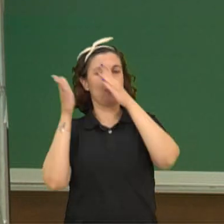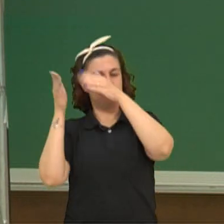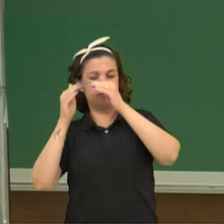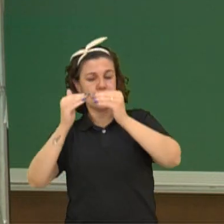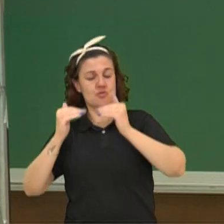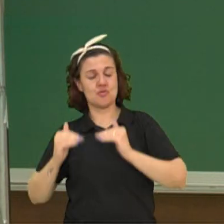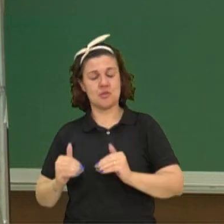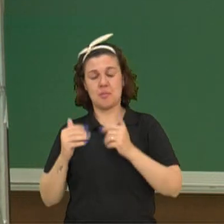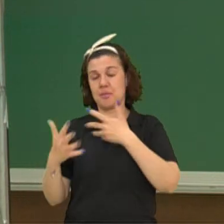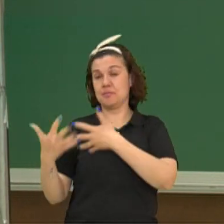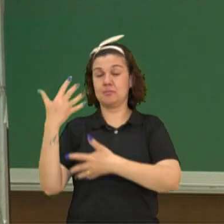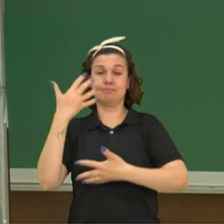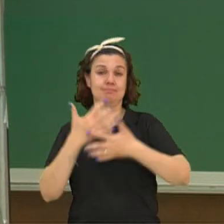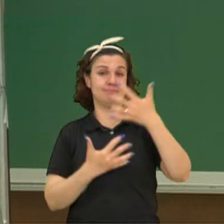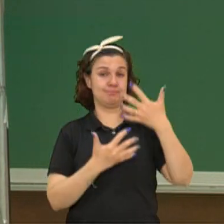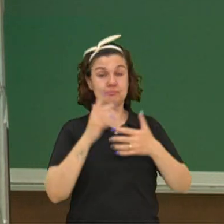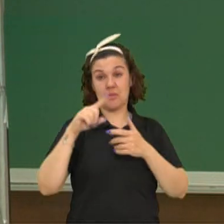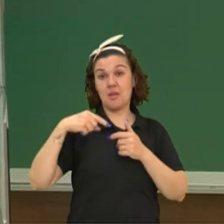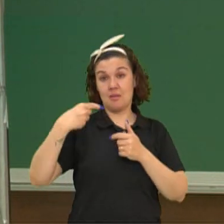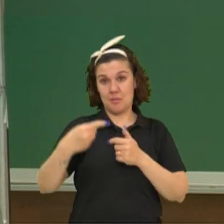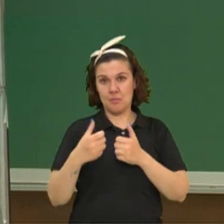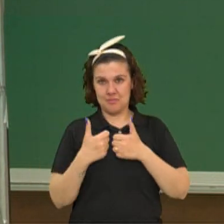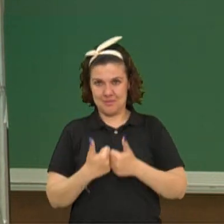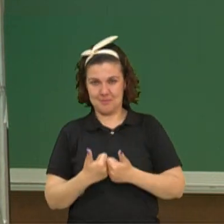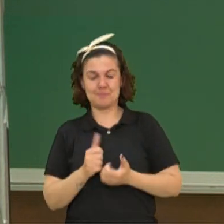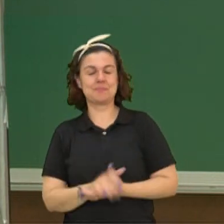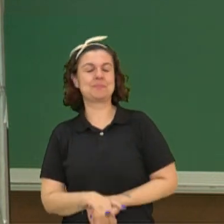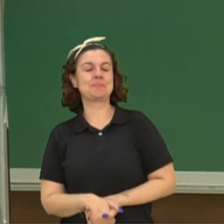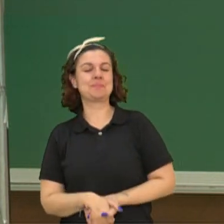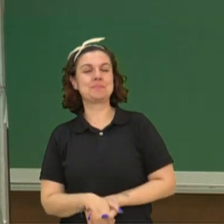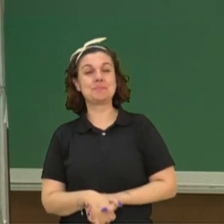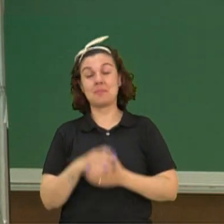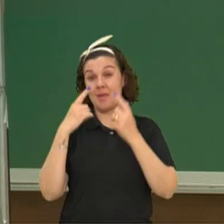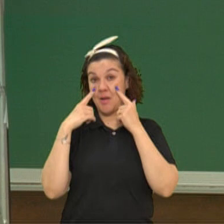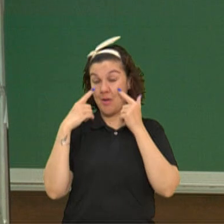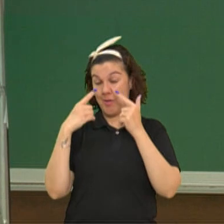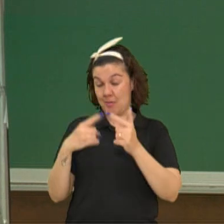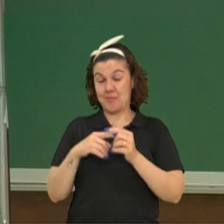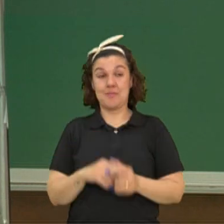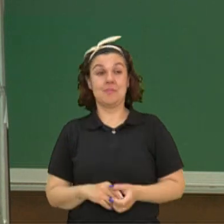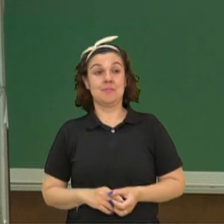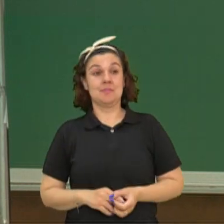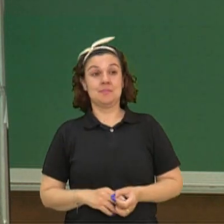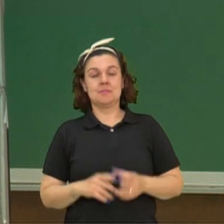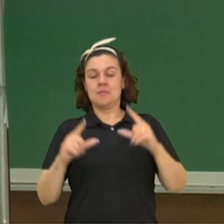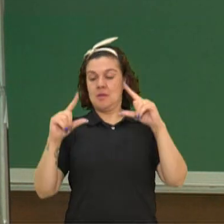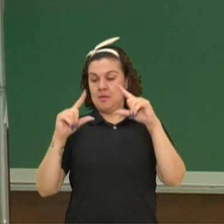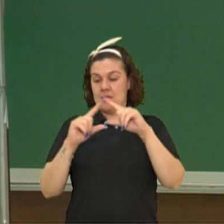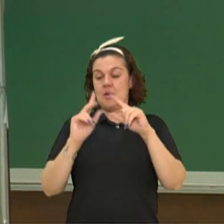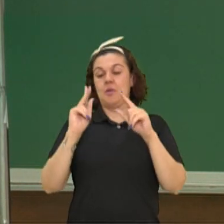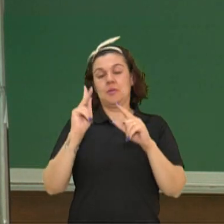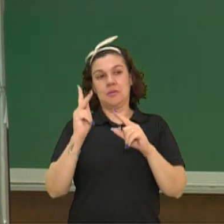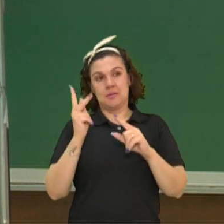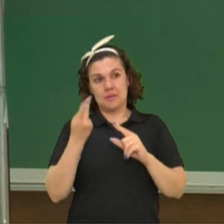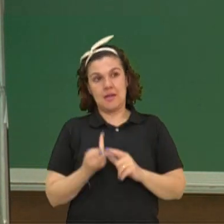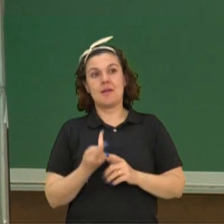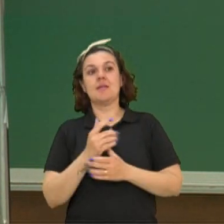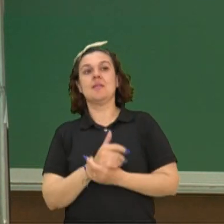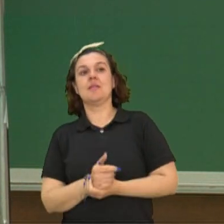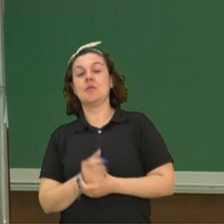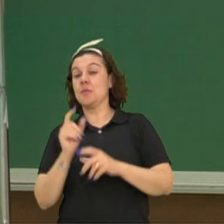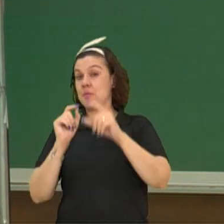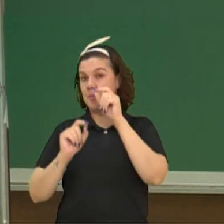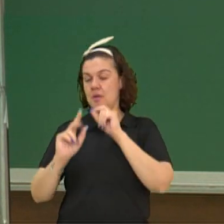tirar fora aqui para não fazer confusão no nosso exercício, correto? Agora, então, eu vou colocar a minha equação. Variação da entalpia